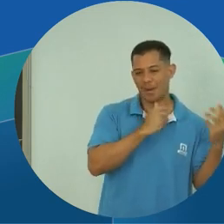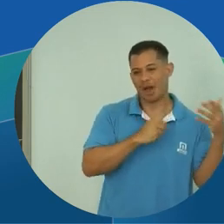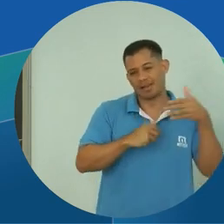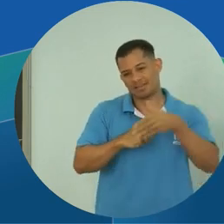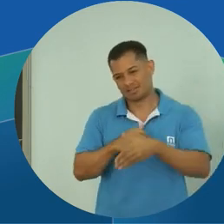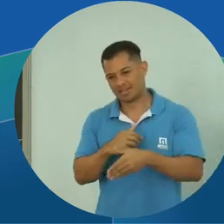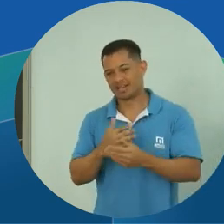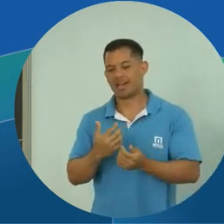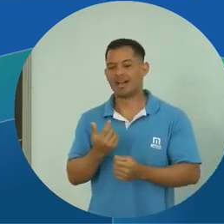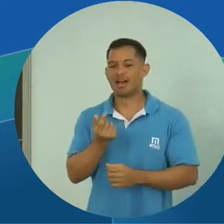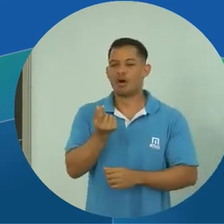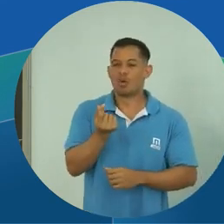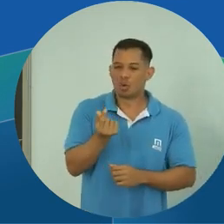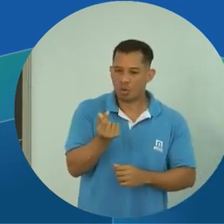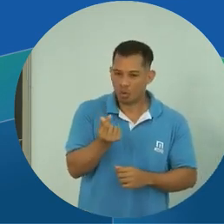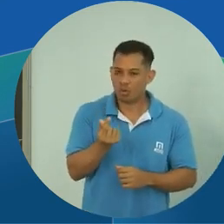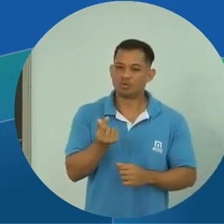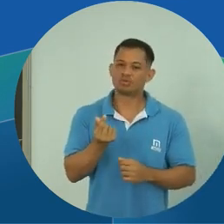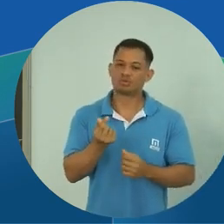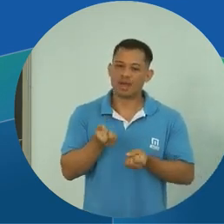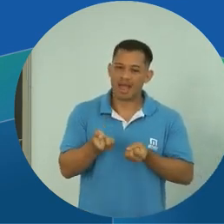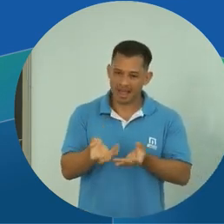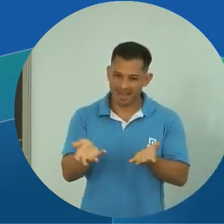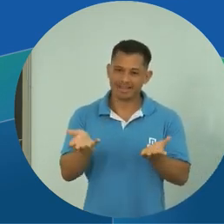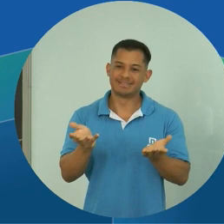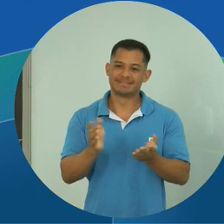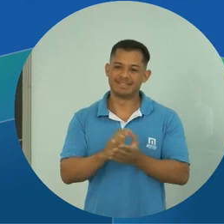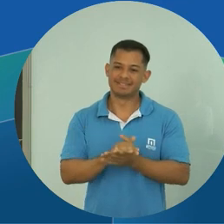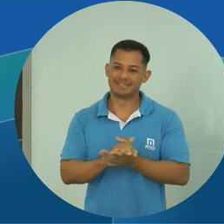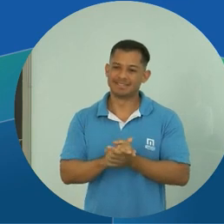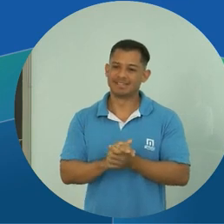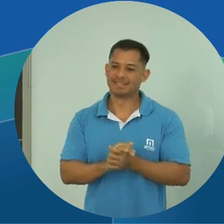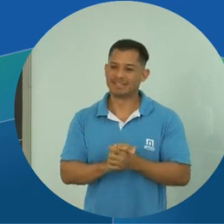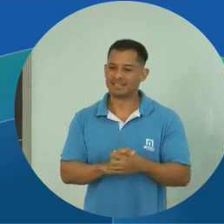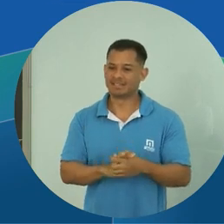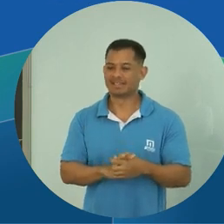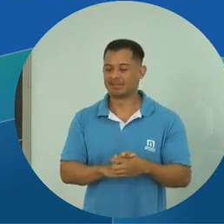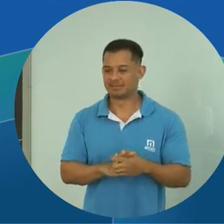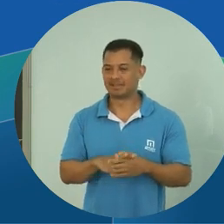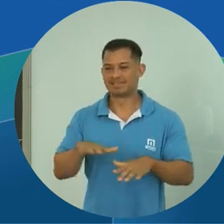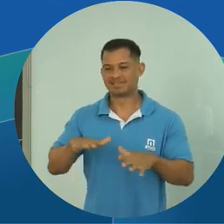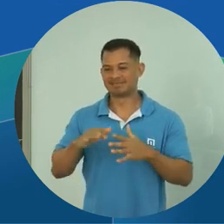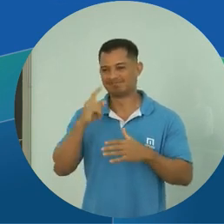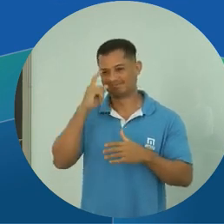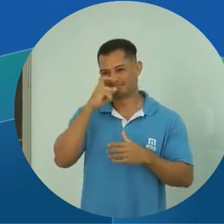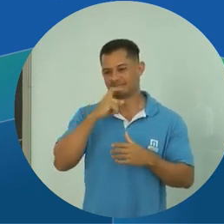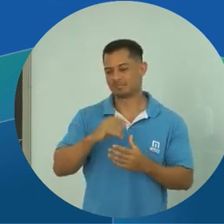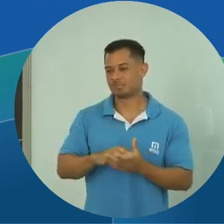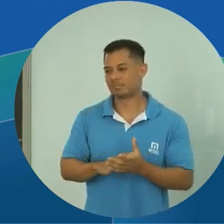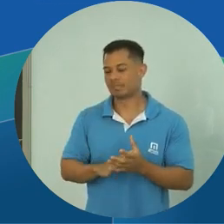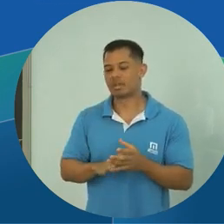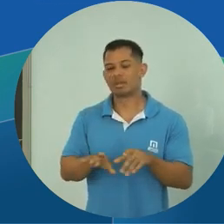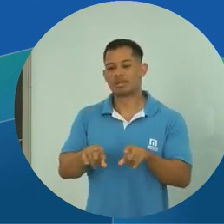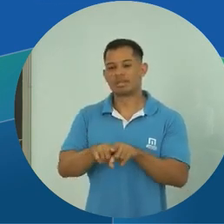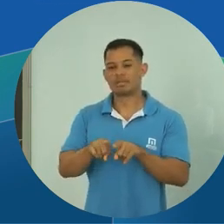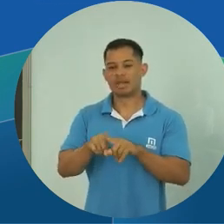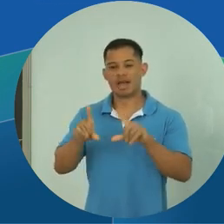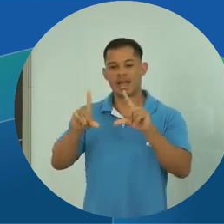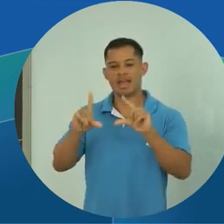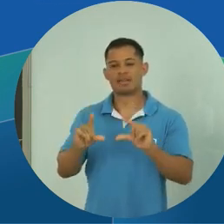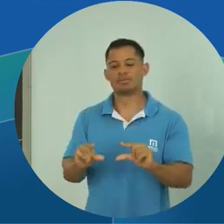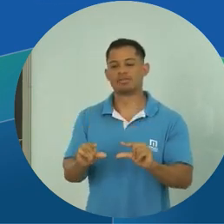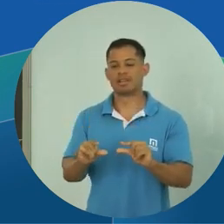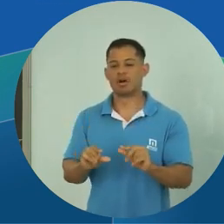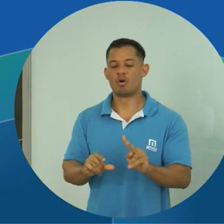O custo desses fornecedores, então praticamente inviabilizaria. E a redução dos volumes